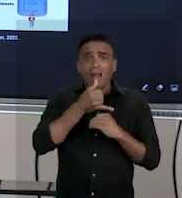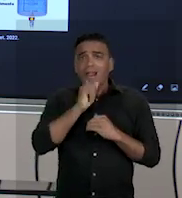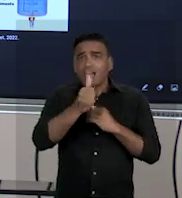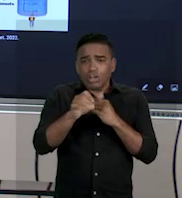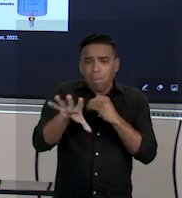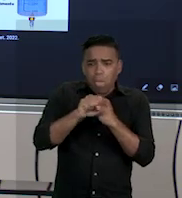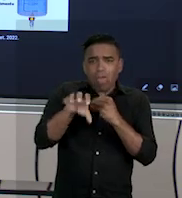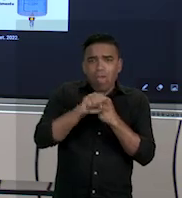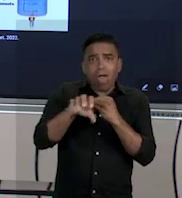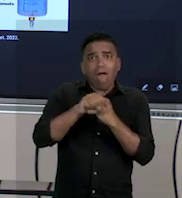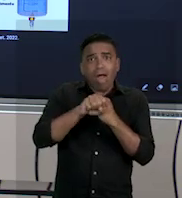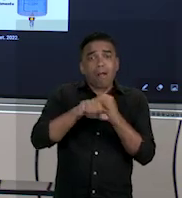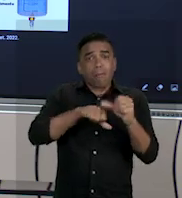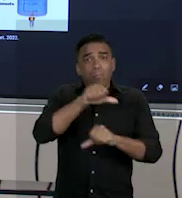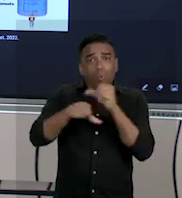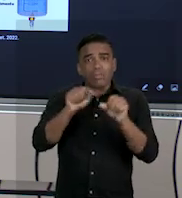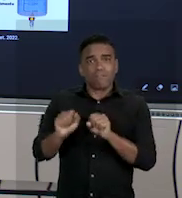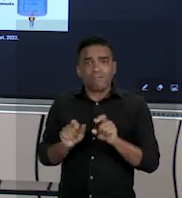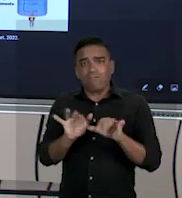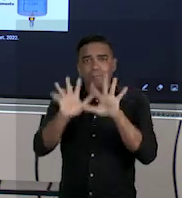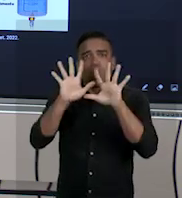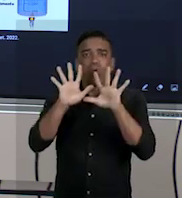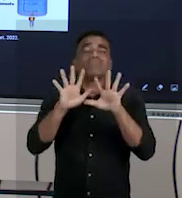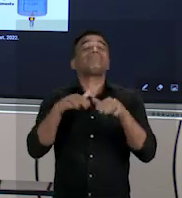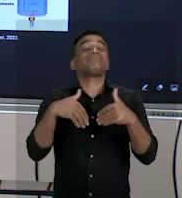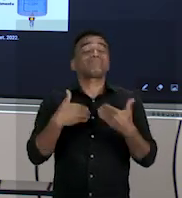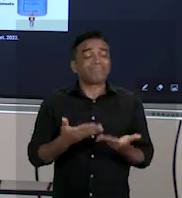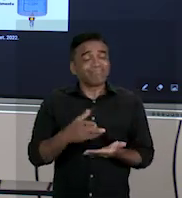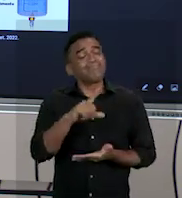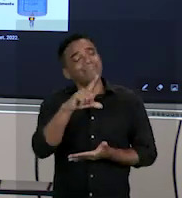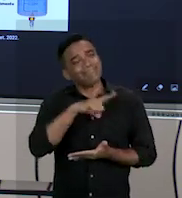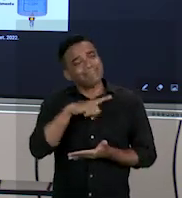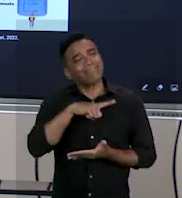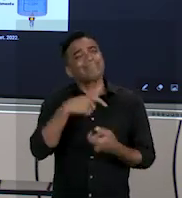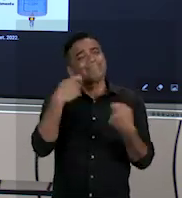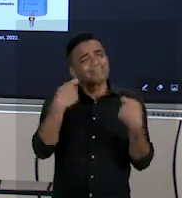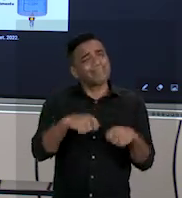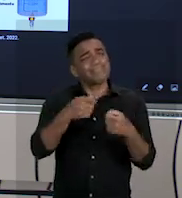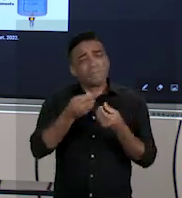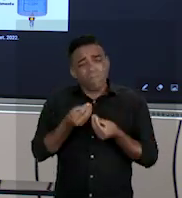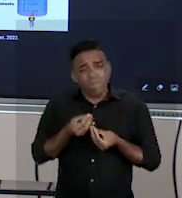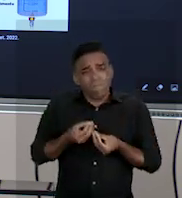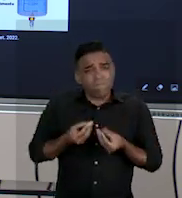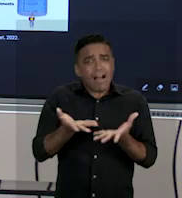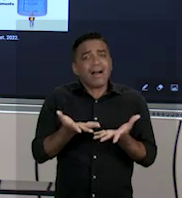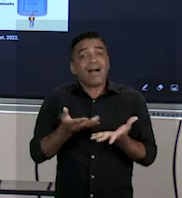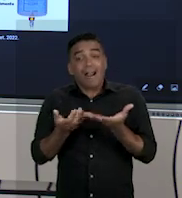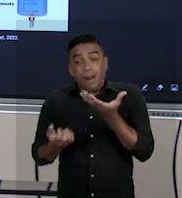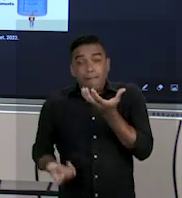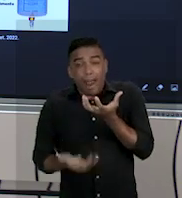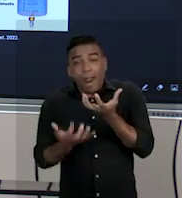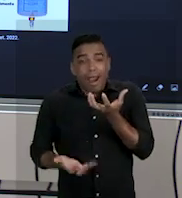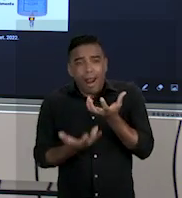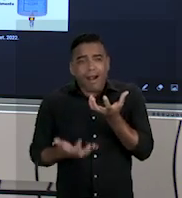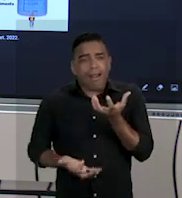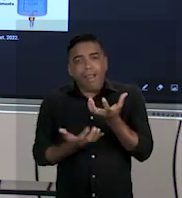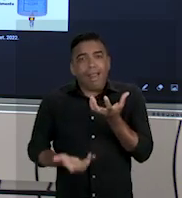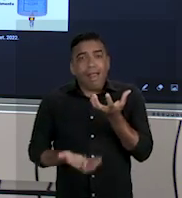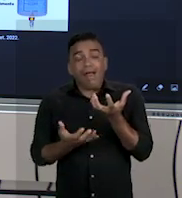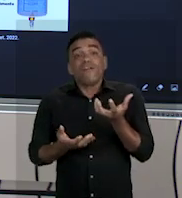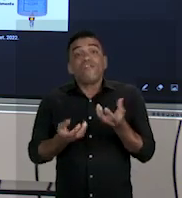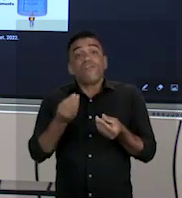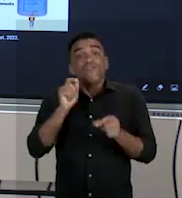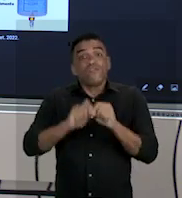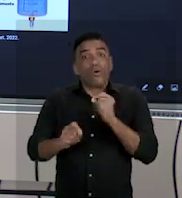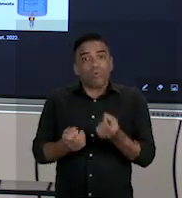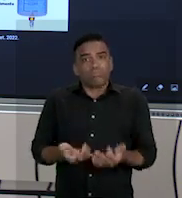e passar para o estado de vapor, então eu vou ter que dar mais energia, fornecer mais energia ainda, para